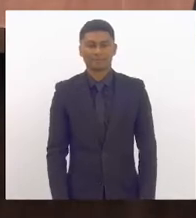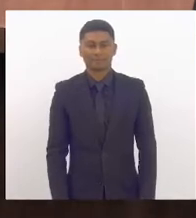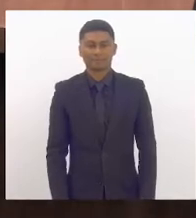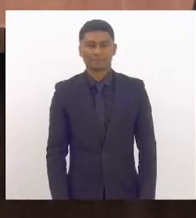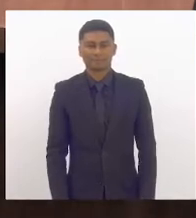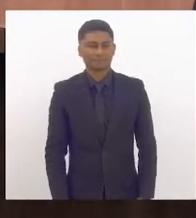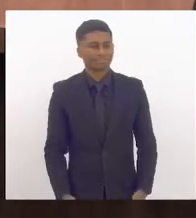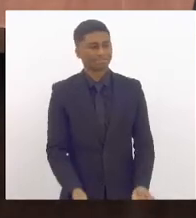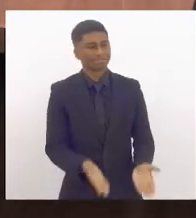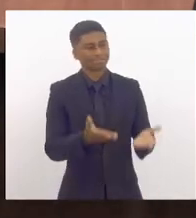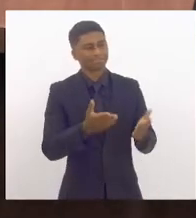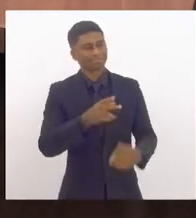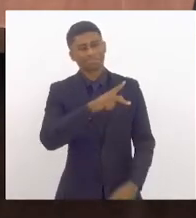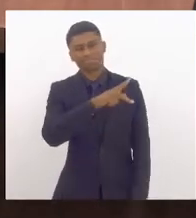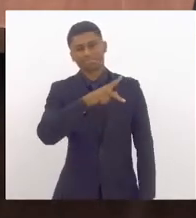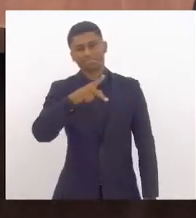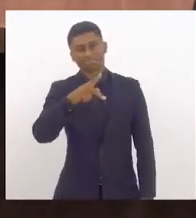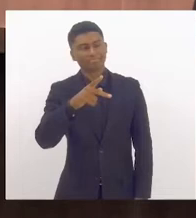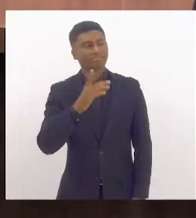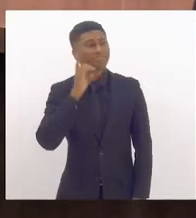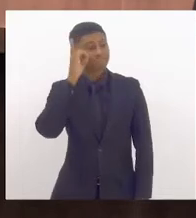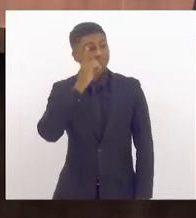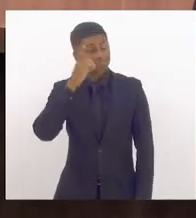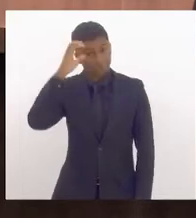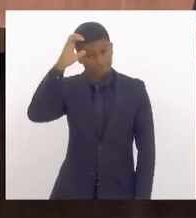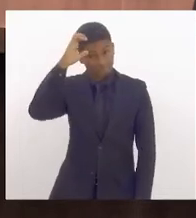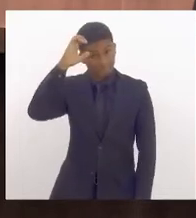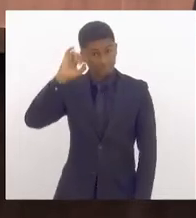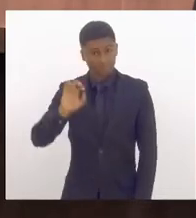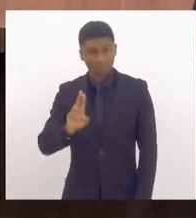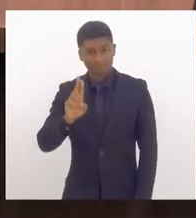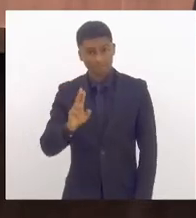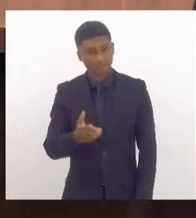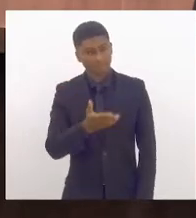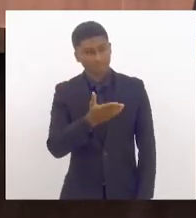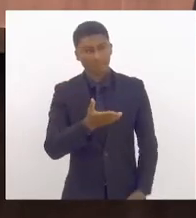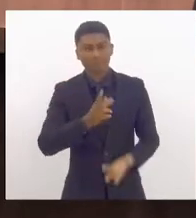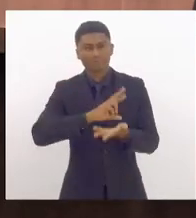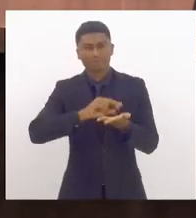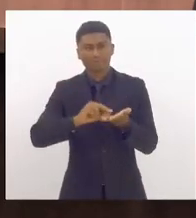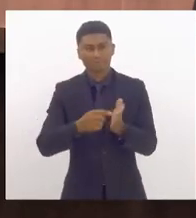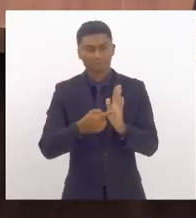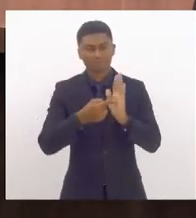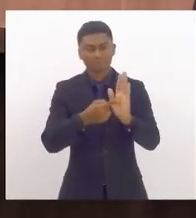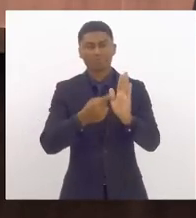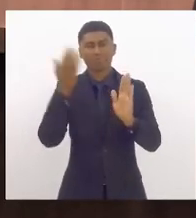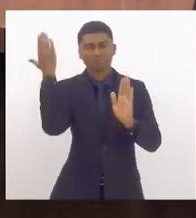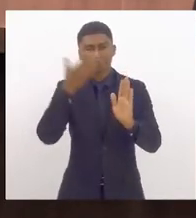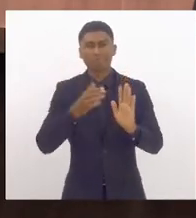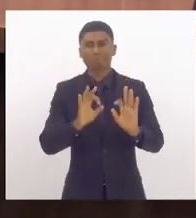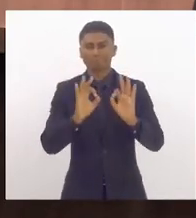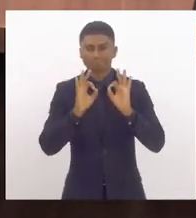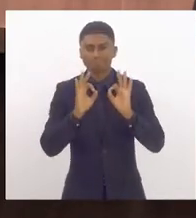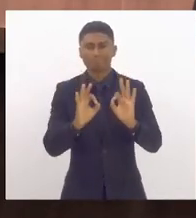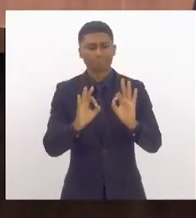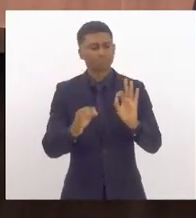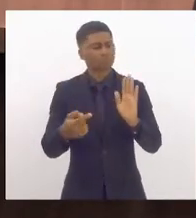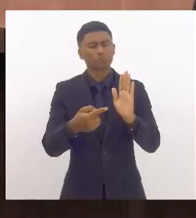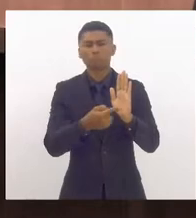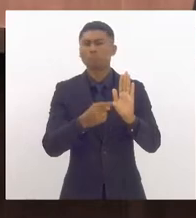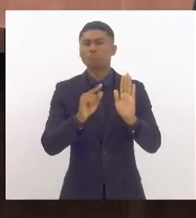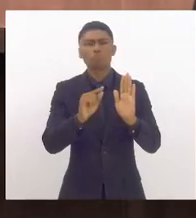a senhora Presidente deputada tia Ju a ata reflete com exatidão o